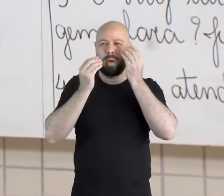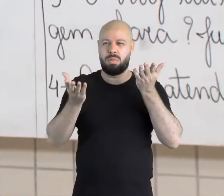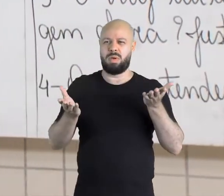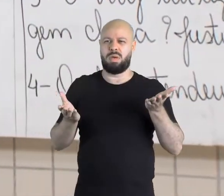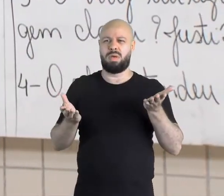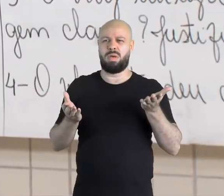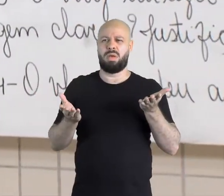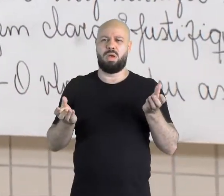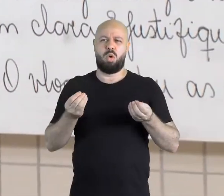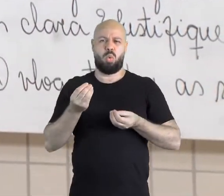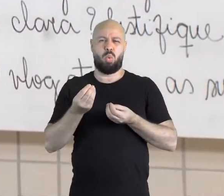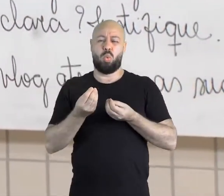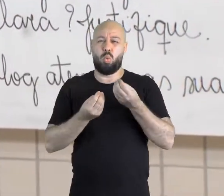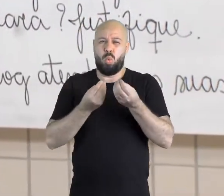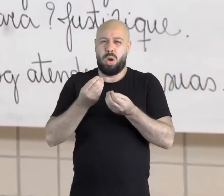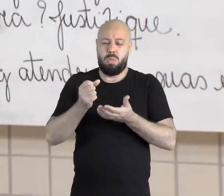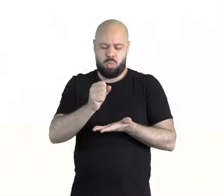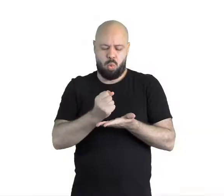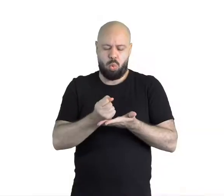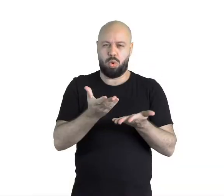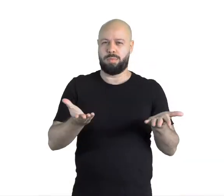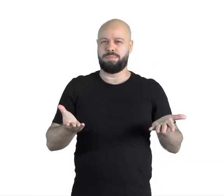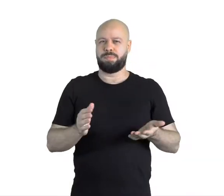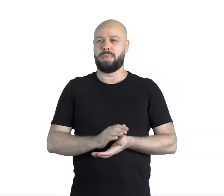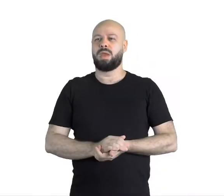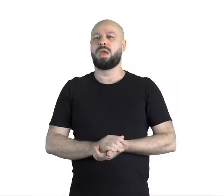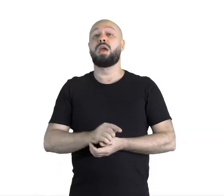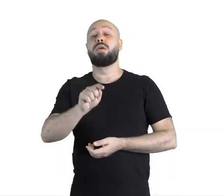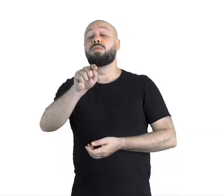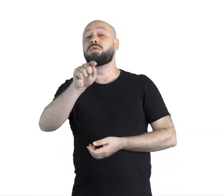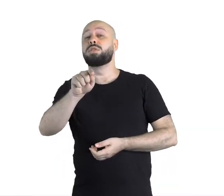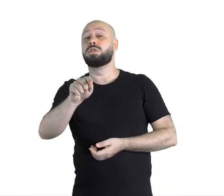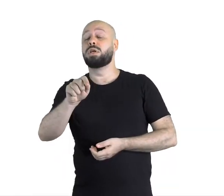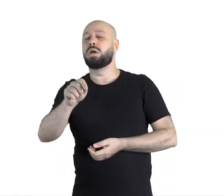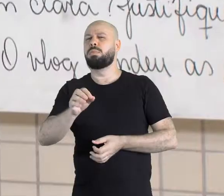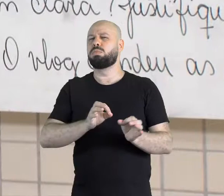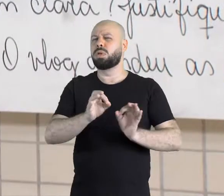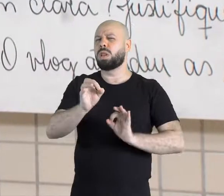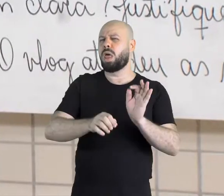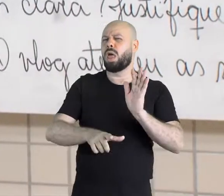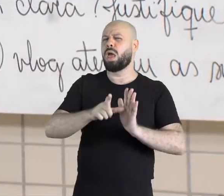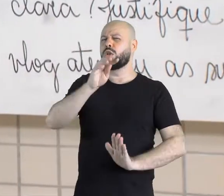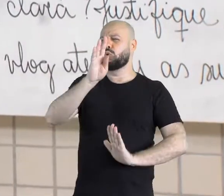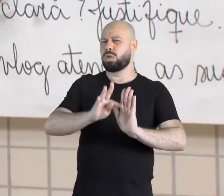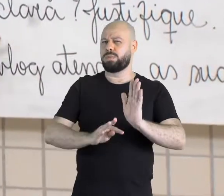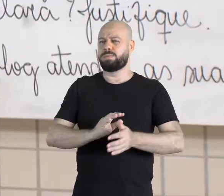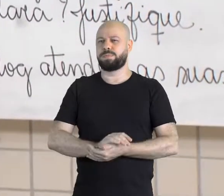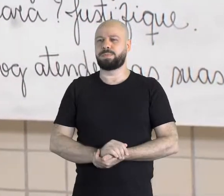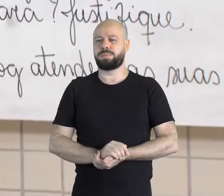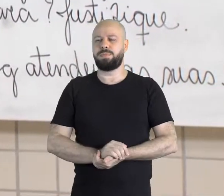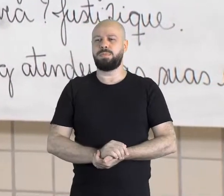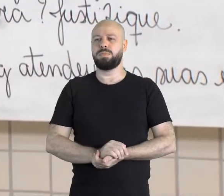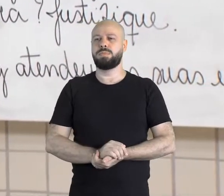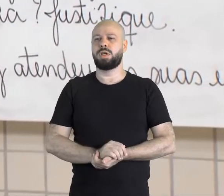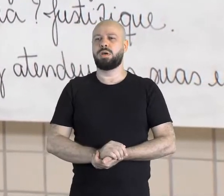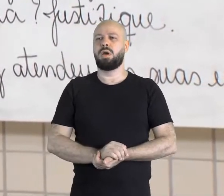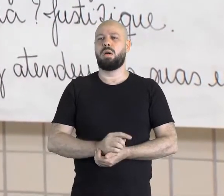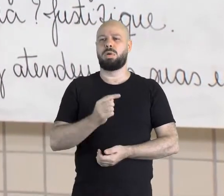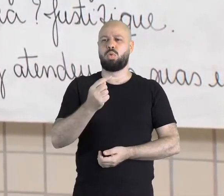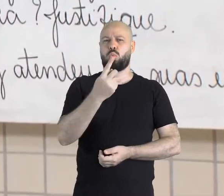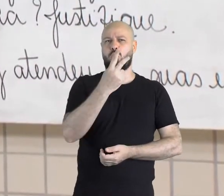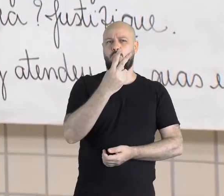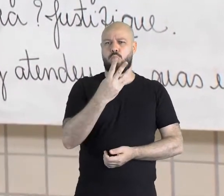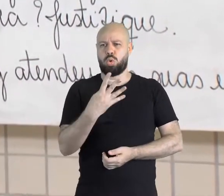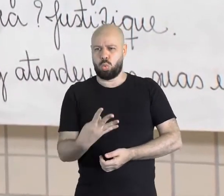escolher. Planeje o seu texto. Então, vem cá. O texto, eu fiz esse passo a passo aqui,